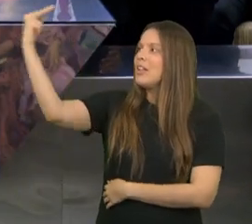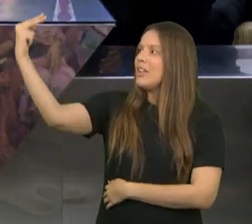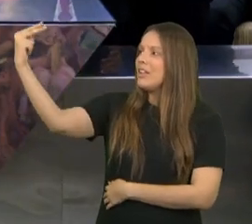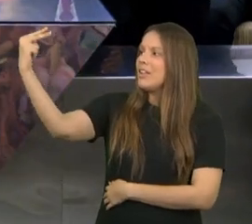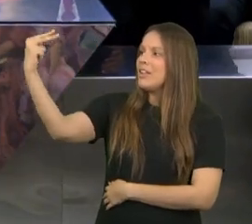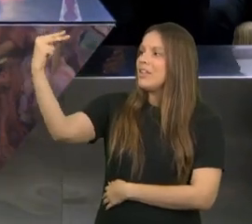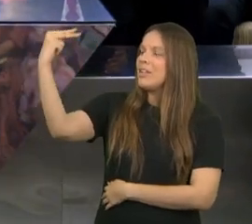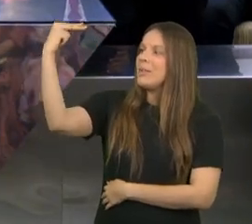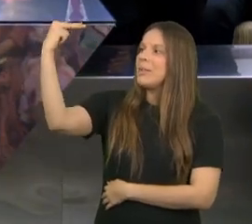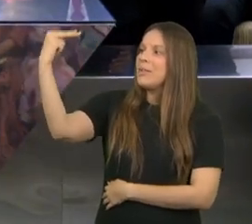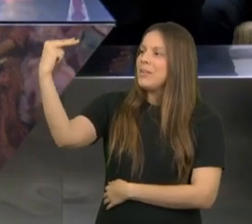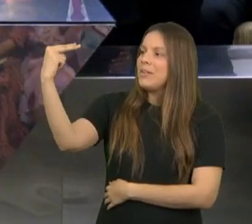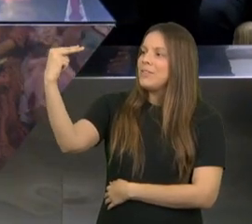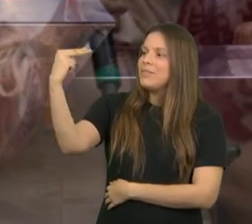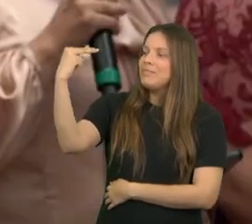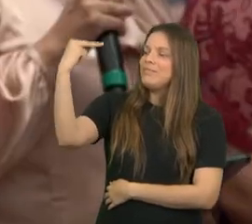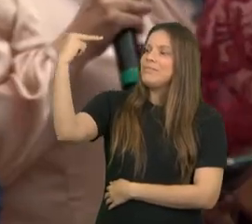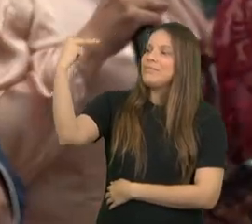Revelan que yo